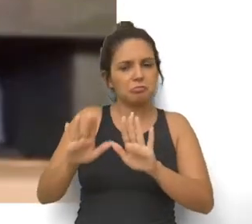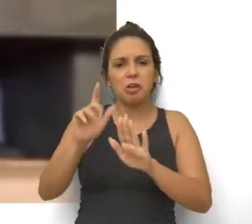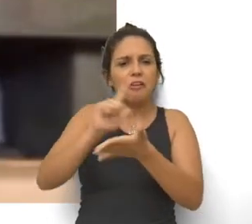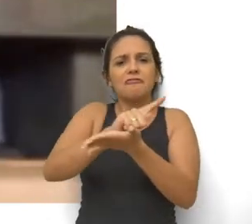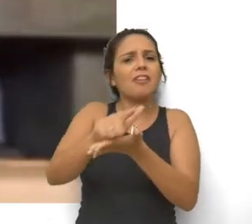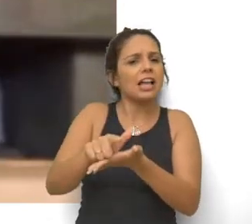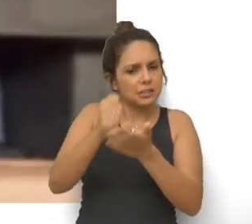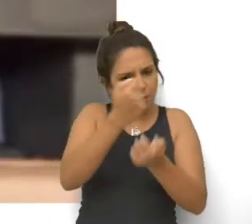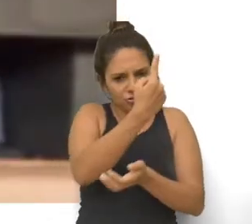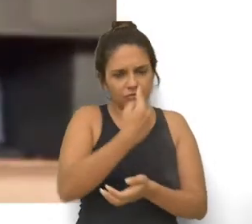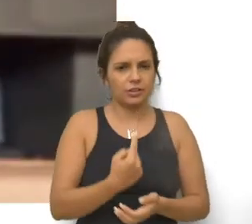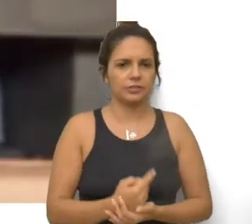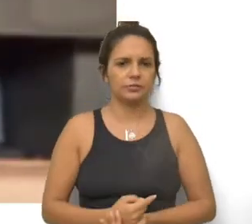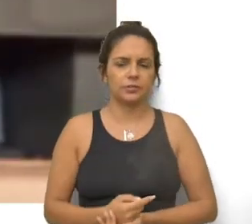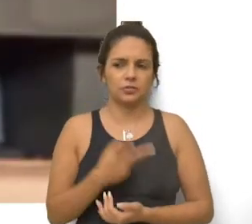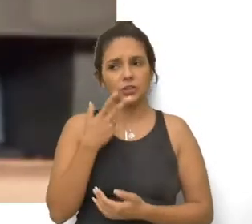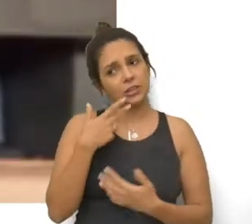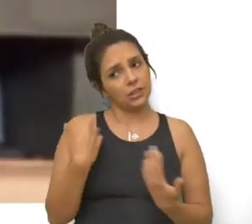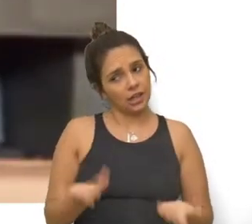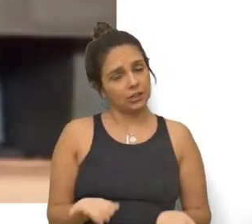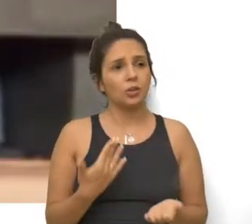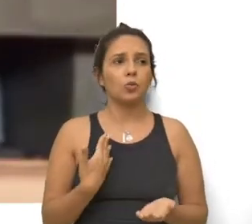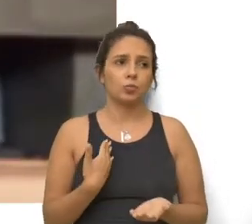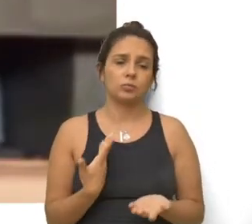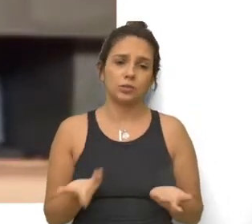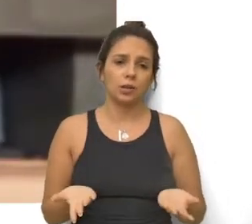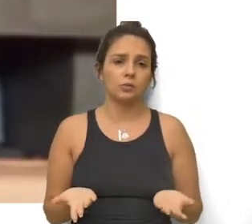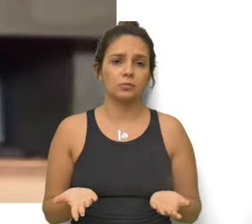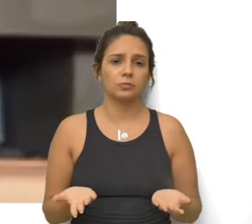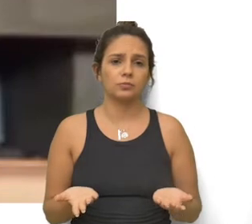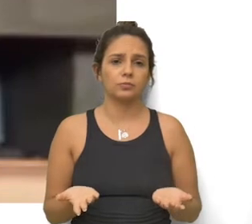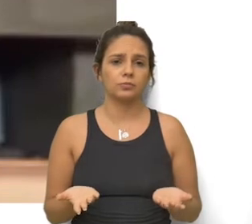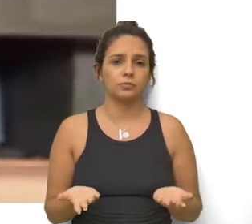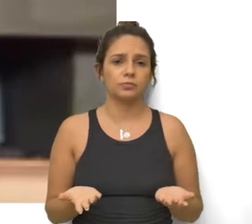nós. Bom, nesse caso,